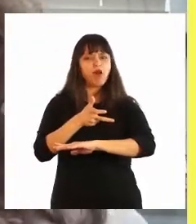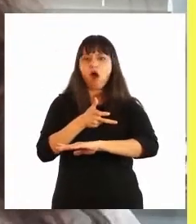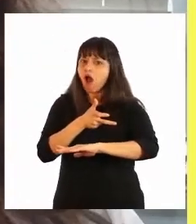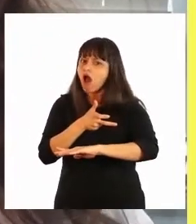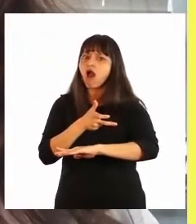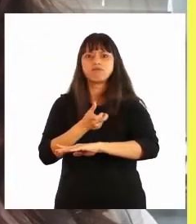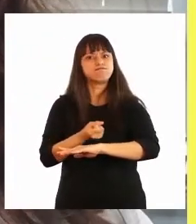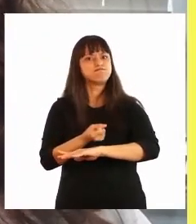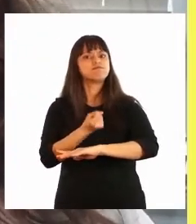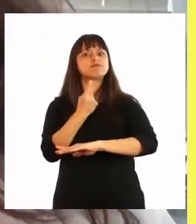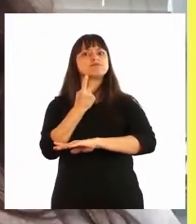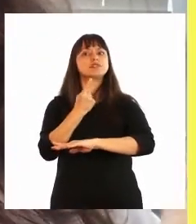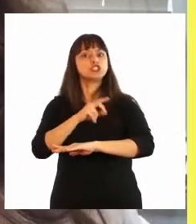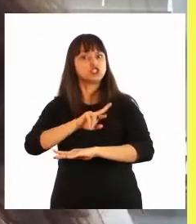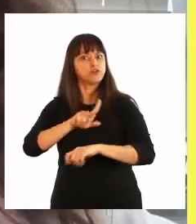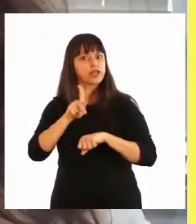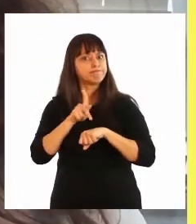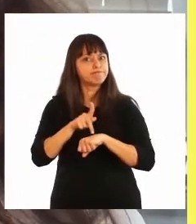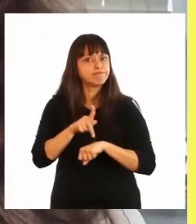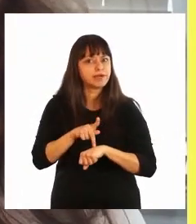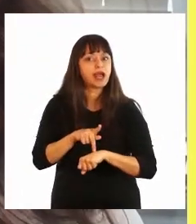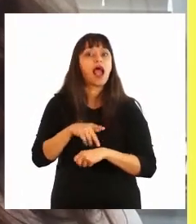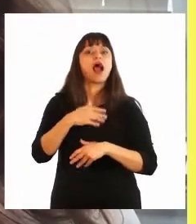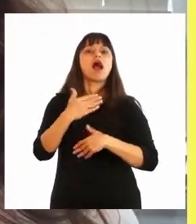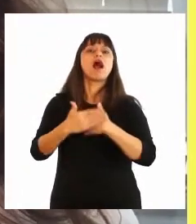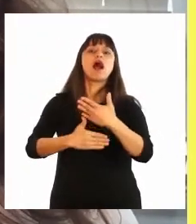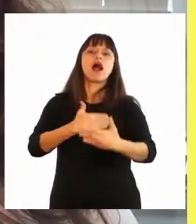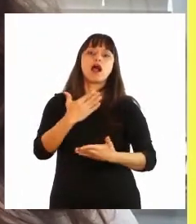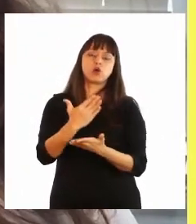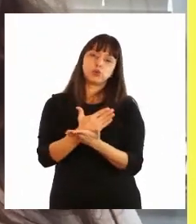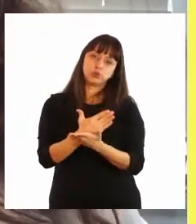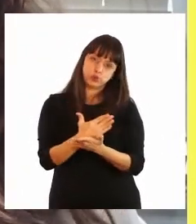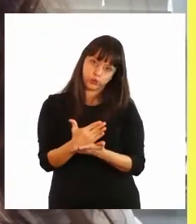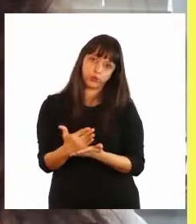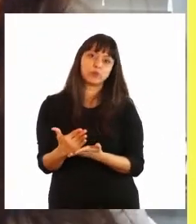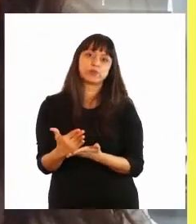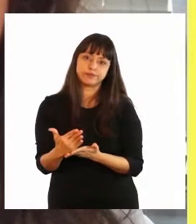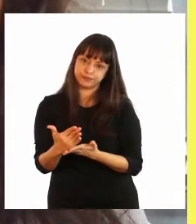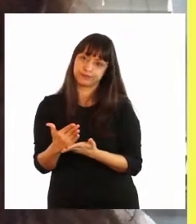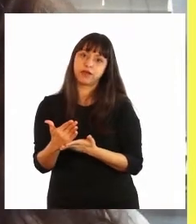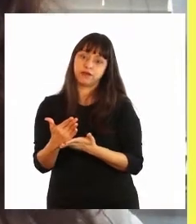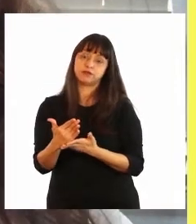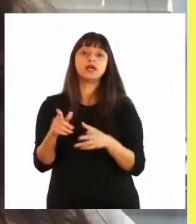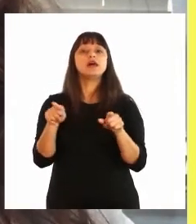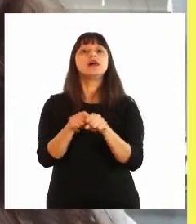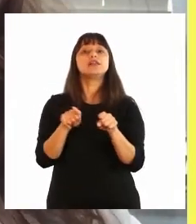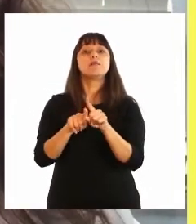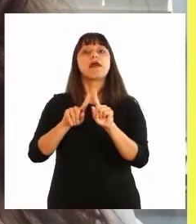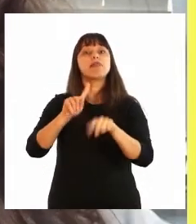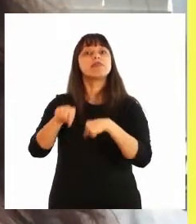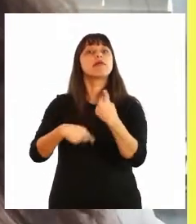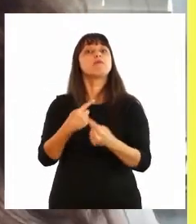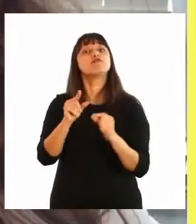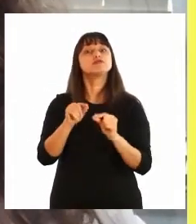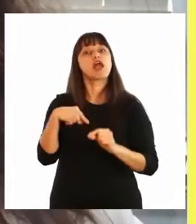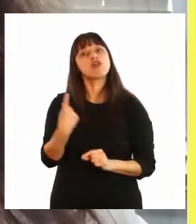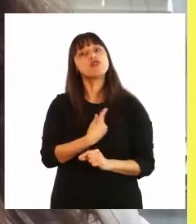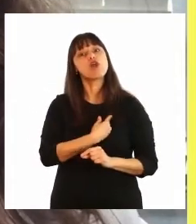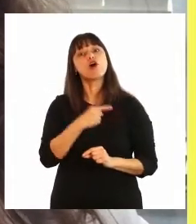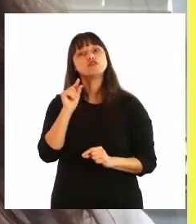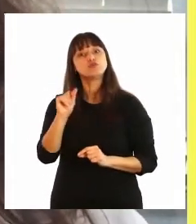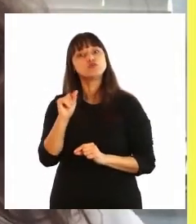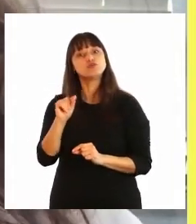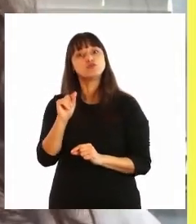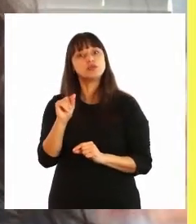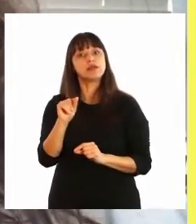isso é diferente. Então, ali tudo começou, né? Depois, a história que a gente conhece é de quando alguém notou que ele